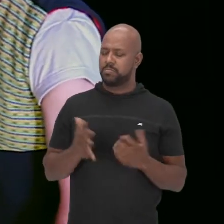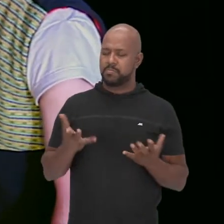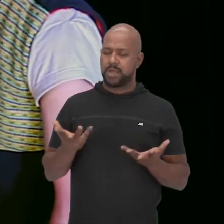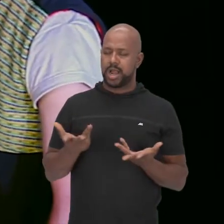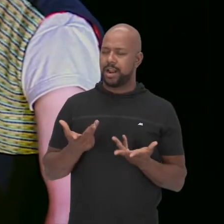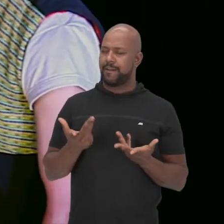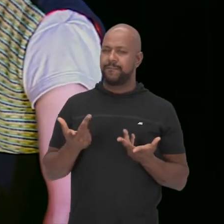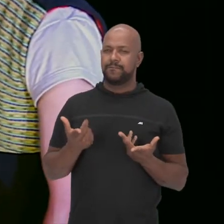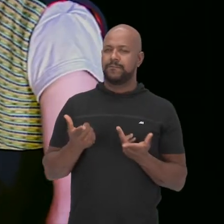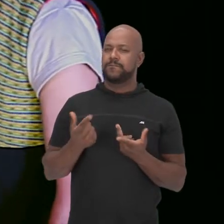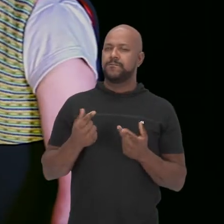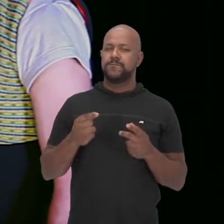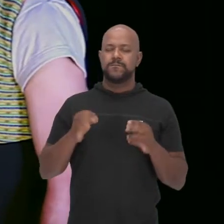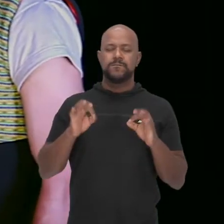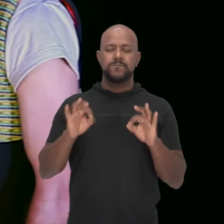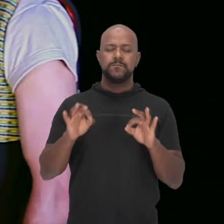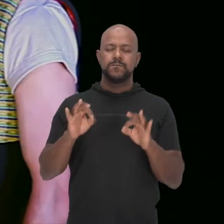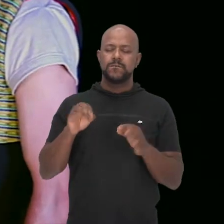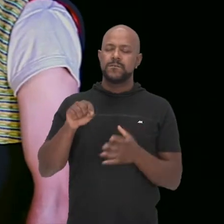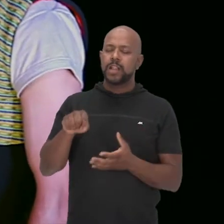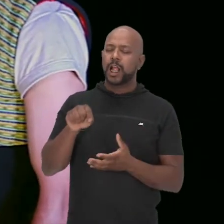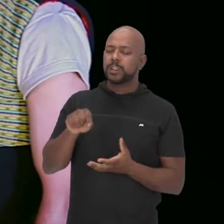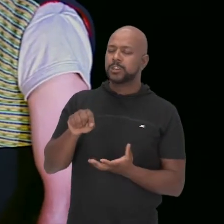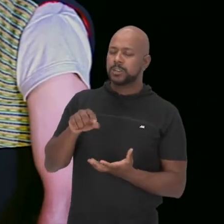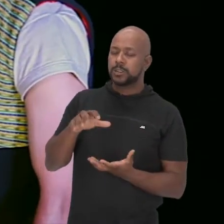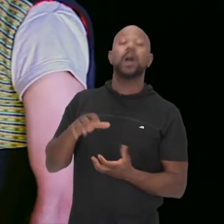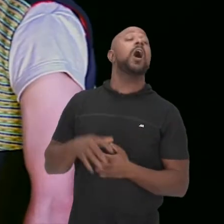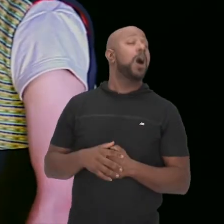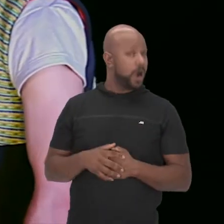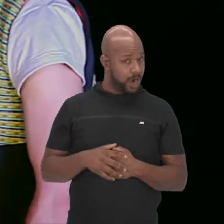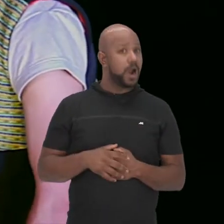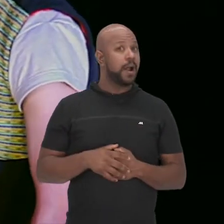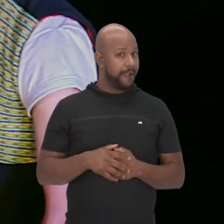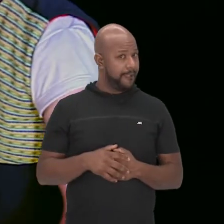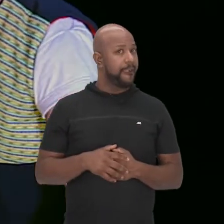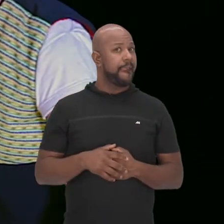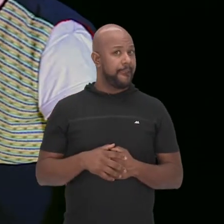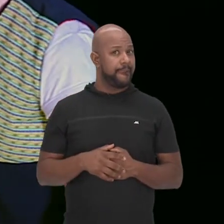Uhum. O maravilhoso farol de Alexandria.